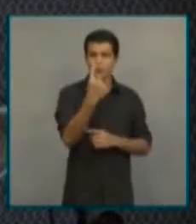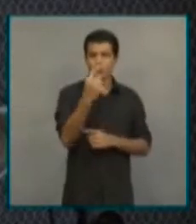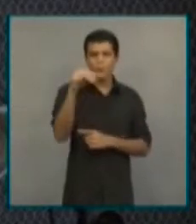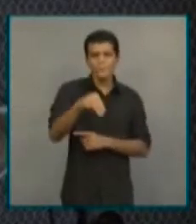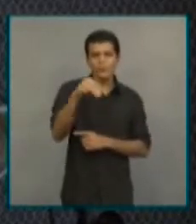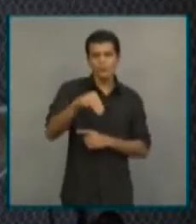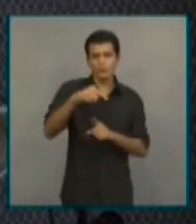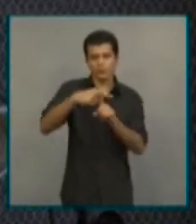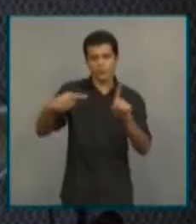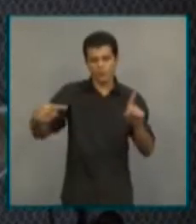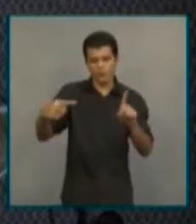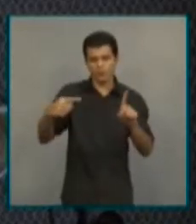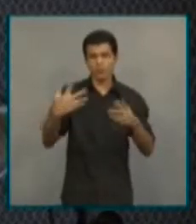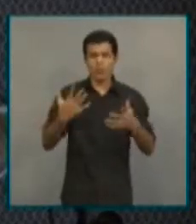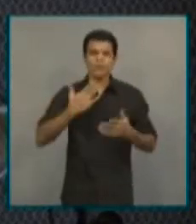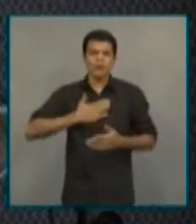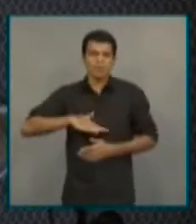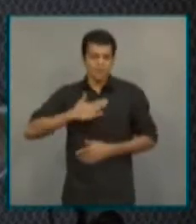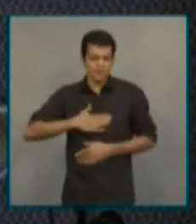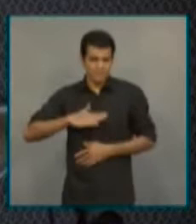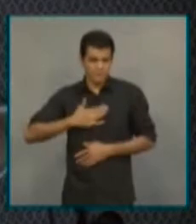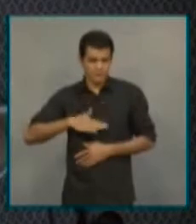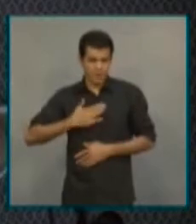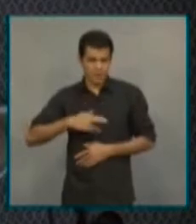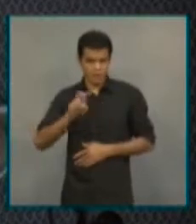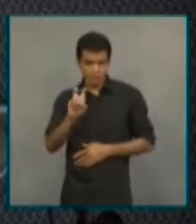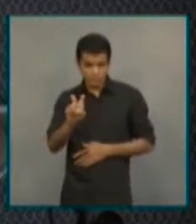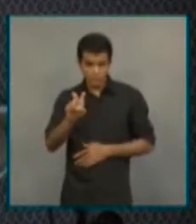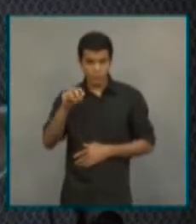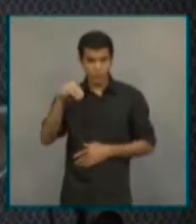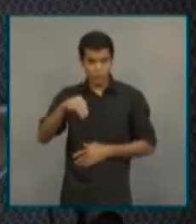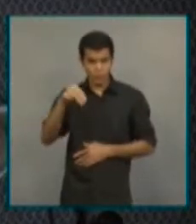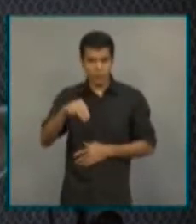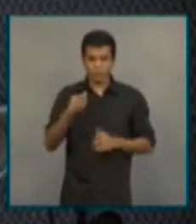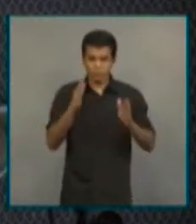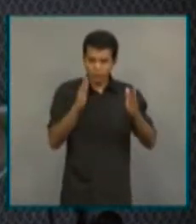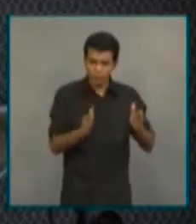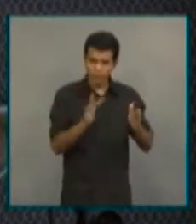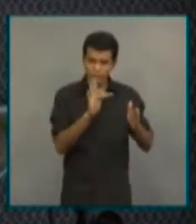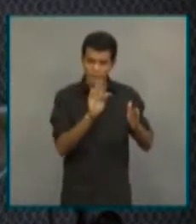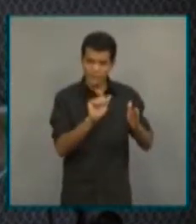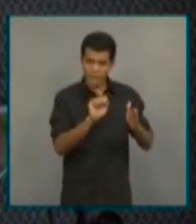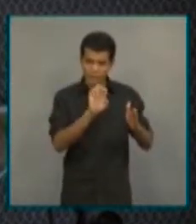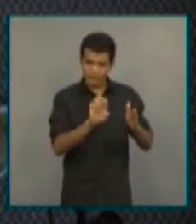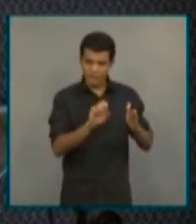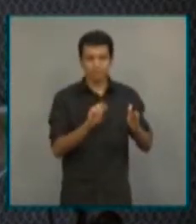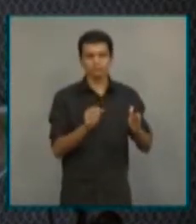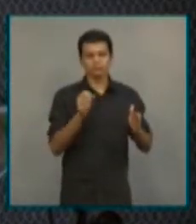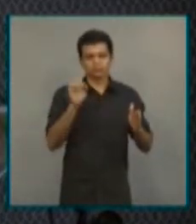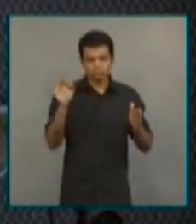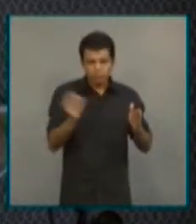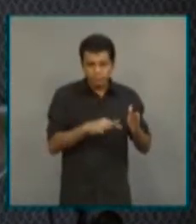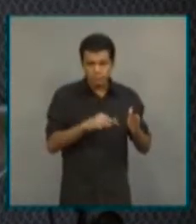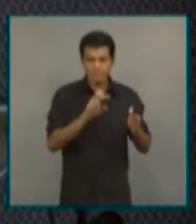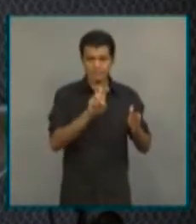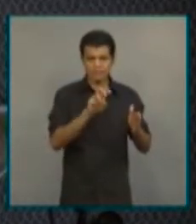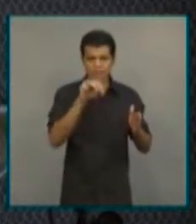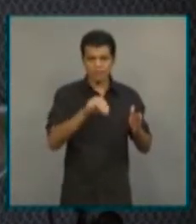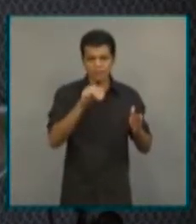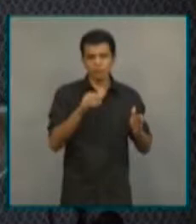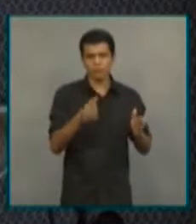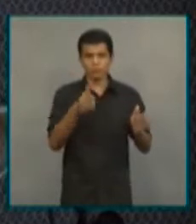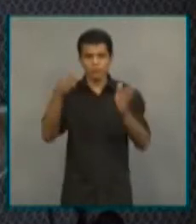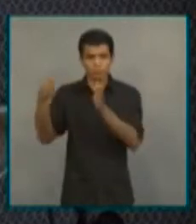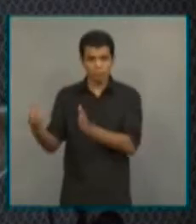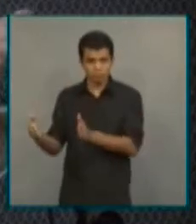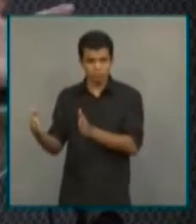intervalo de 5 minutos para início do próximo bloco. E aí cada candidato pode confabular com